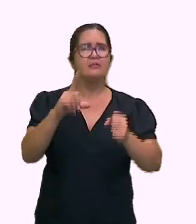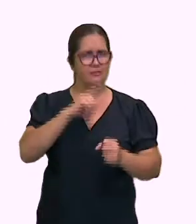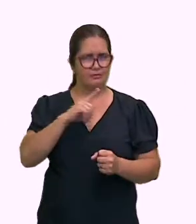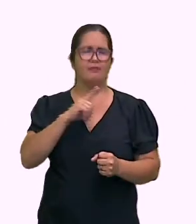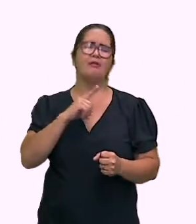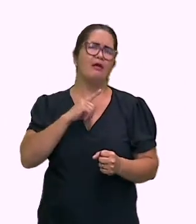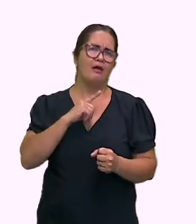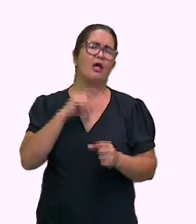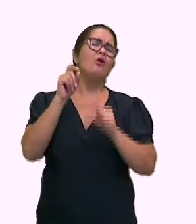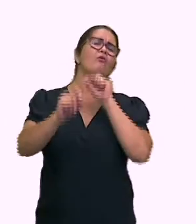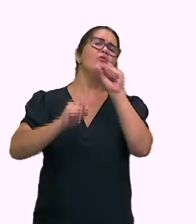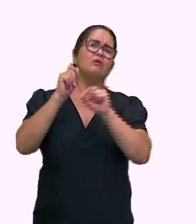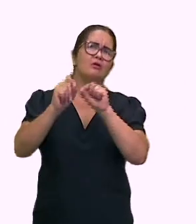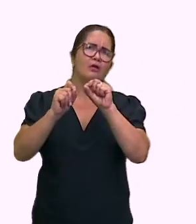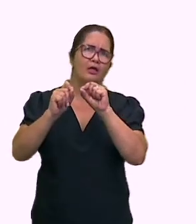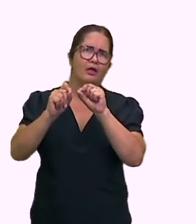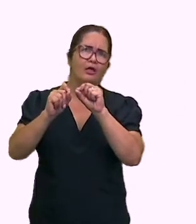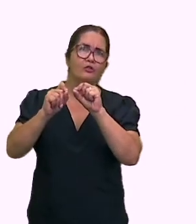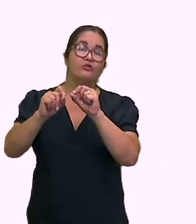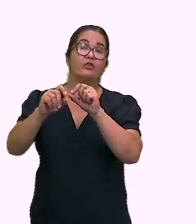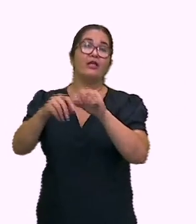traz disposições